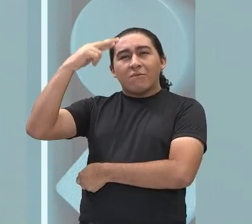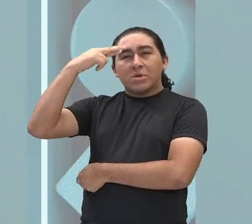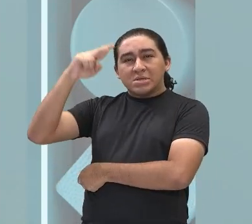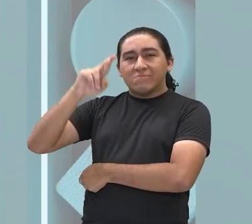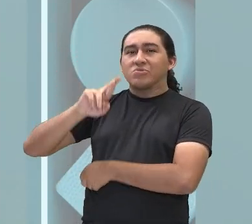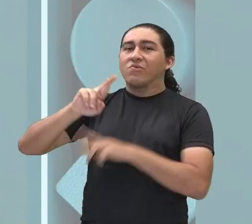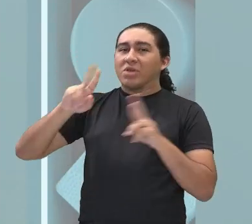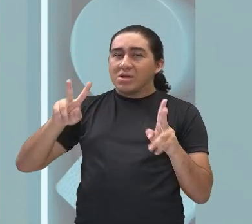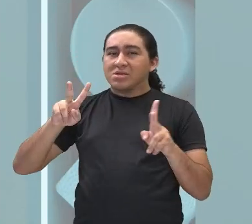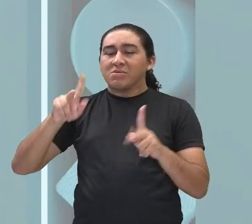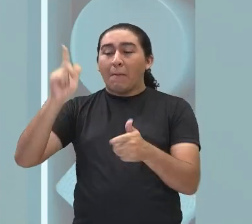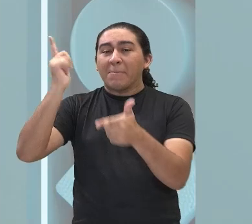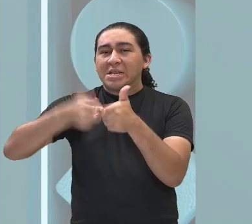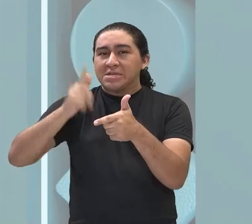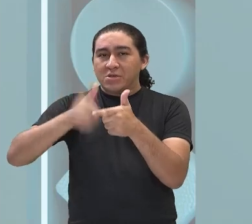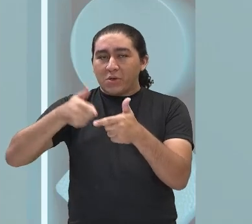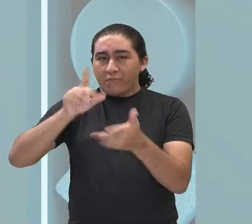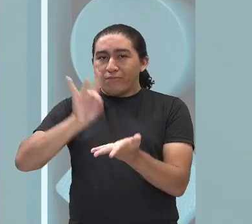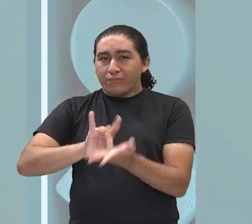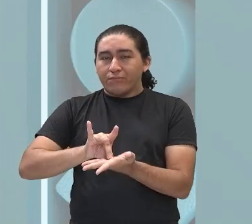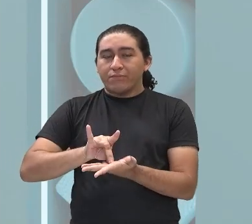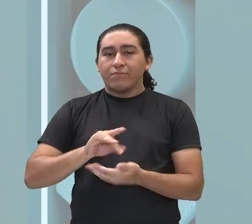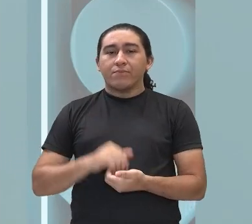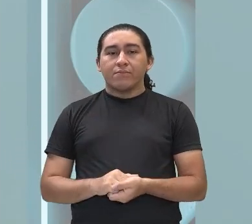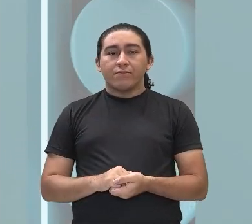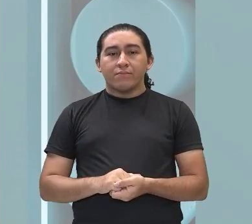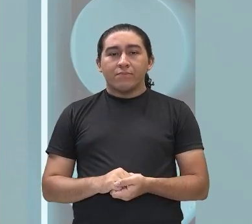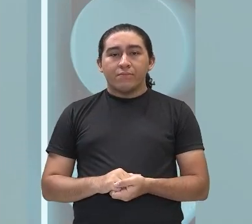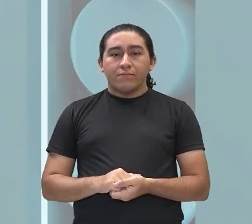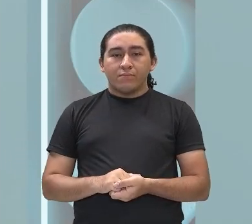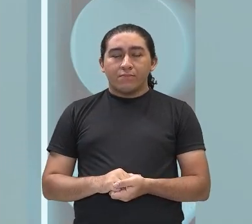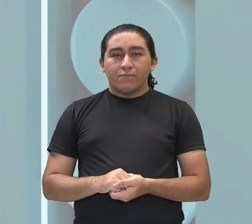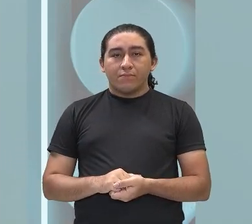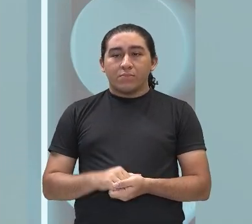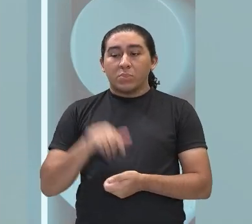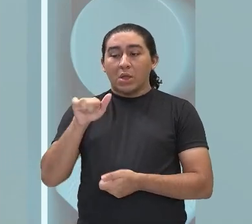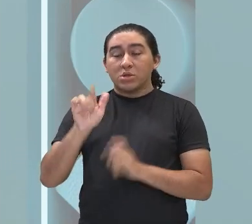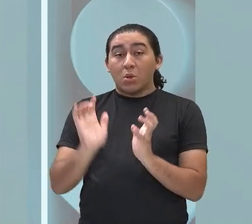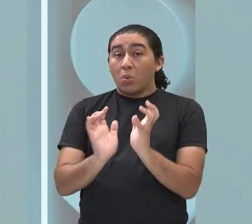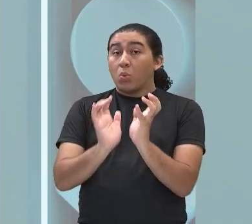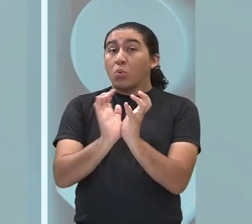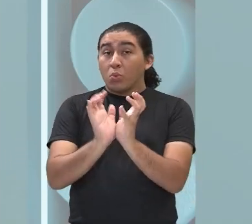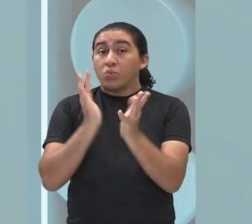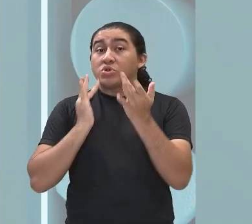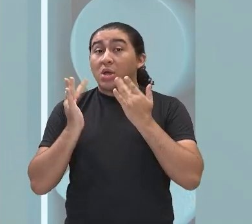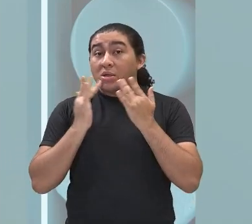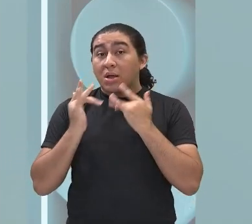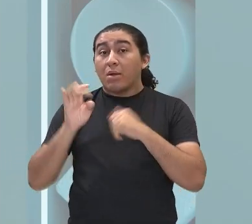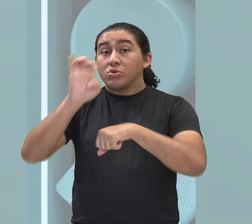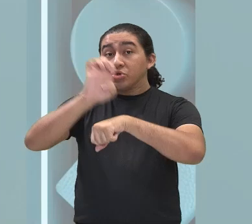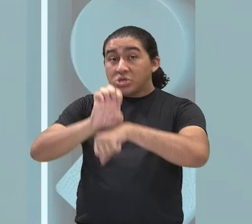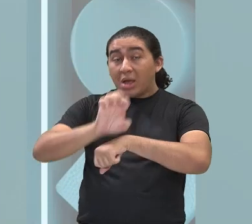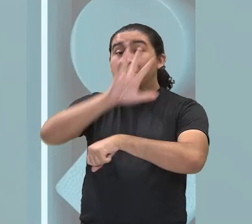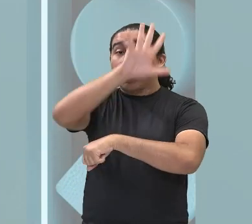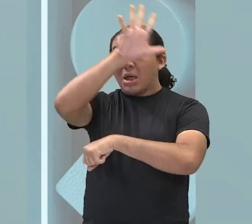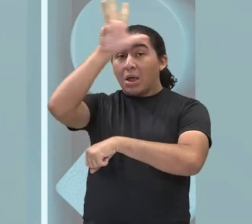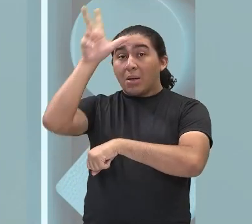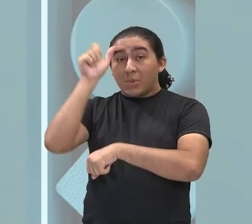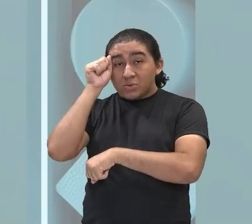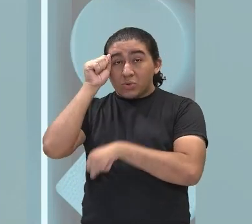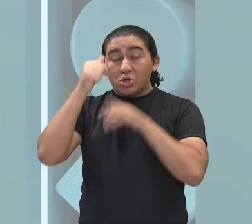mais crítico. Então, a Arranque-Ri é um grupo teatral amazônico, trazendo esses